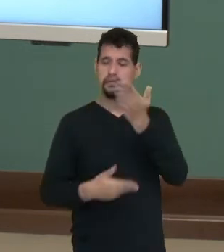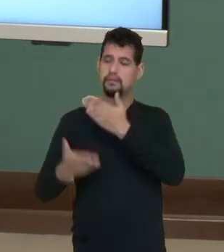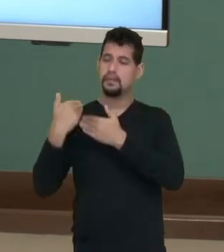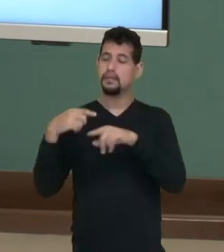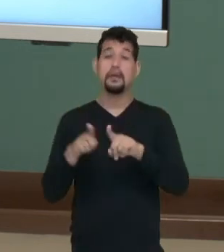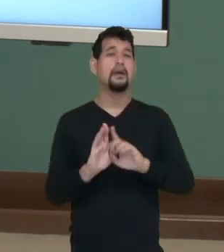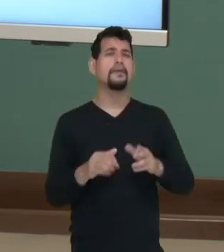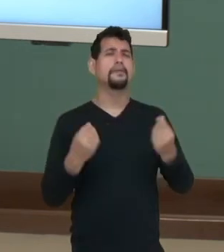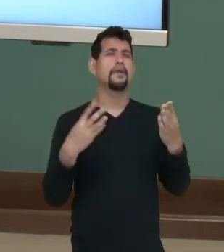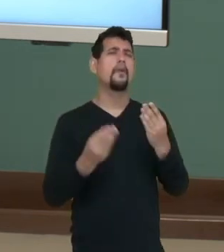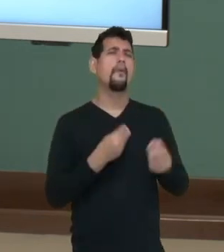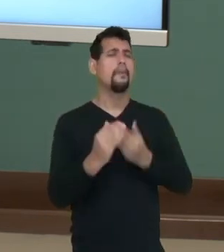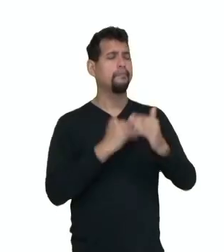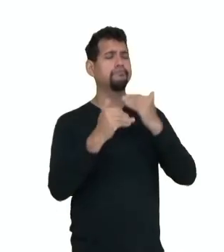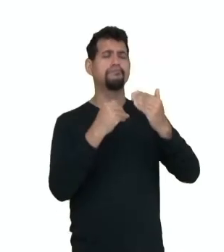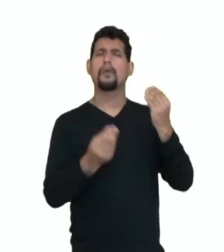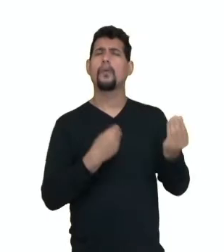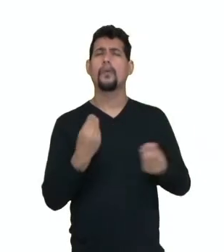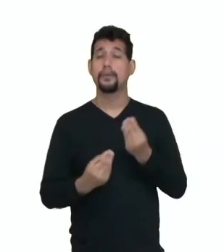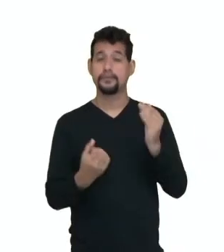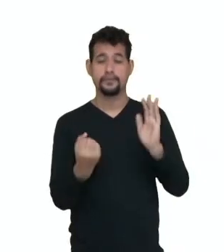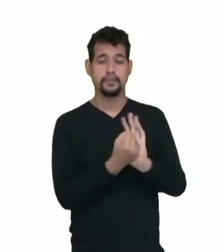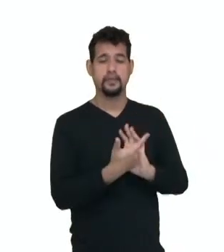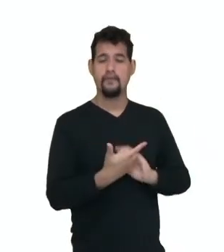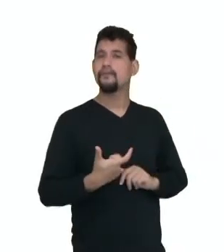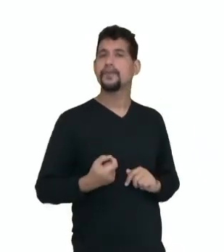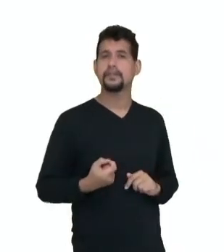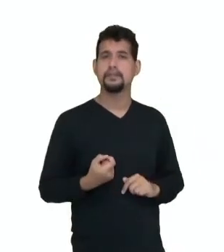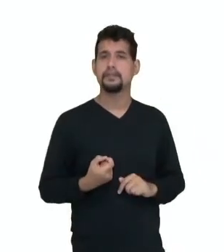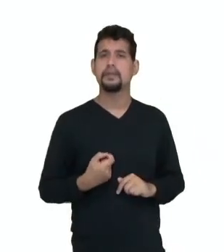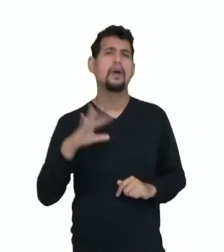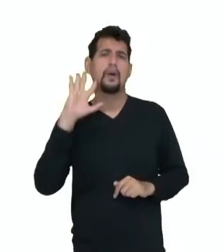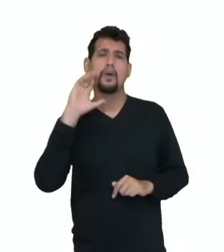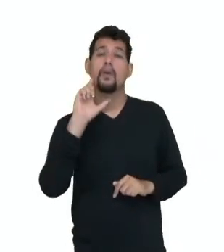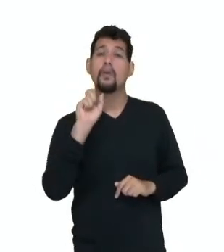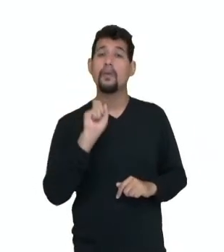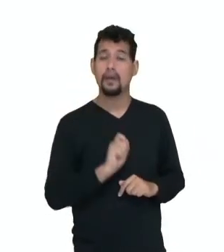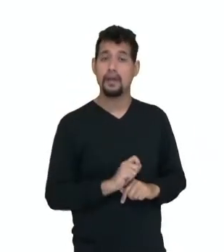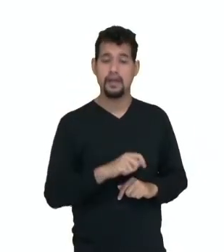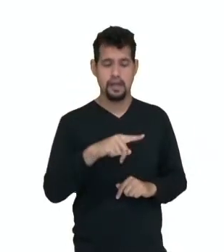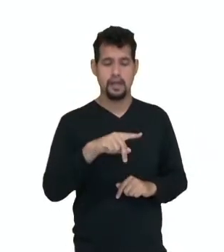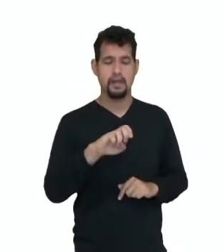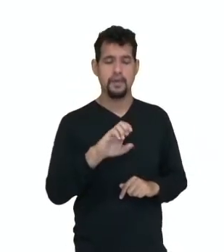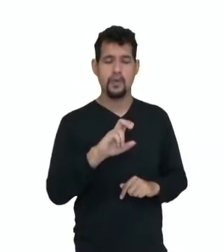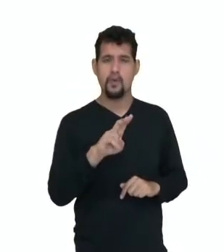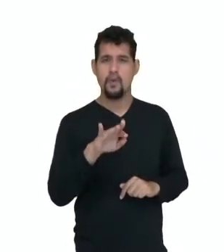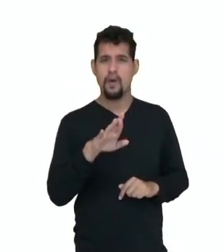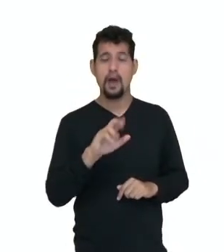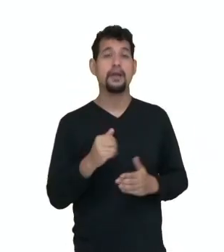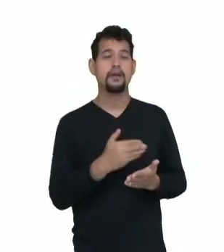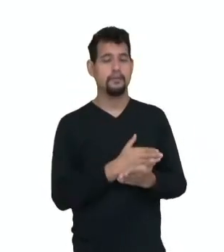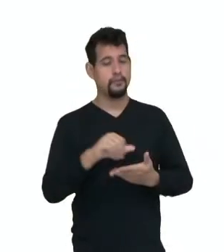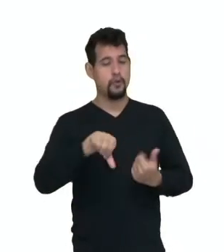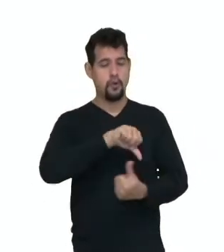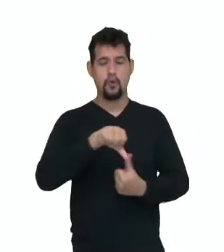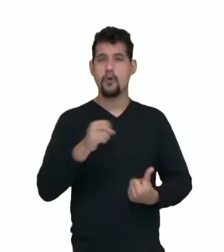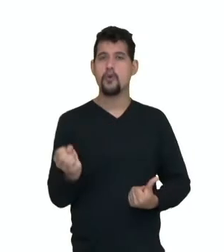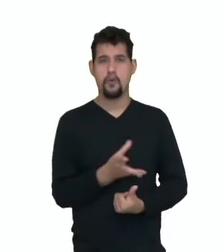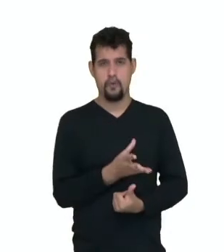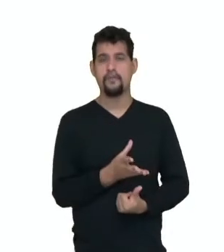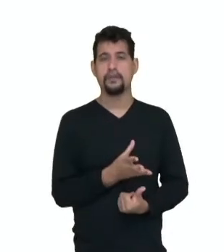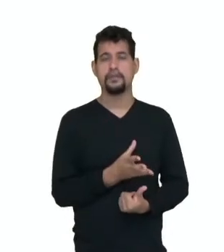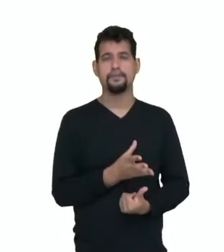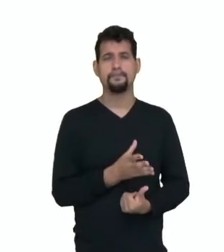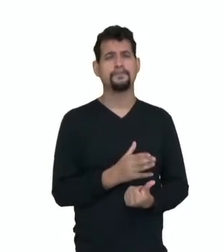agora vamos falar como que ela evoluiu. Então, no século XX, a pecuária então, inicia então, um processo de modernização. Então,